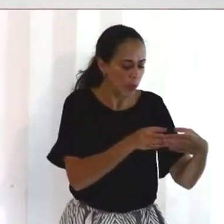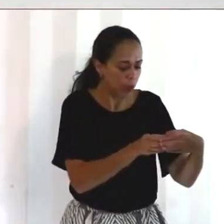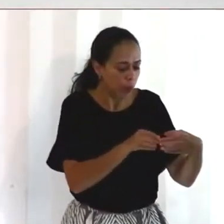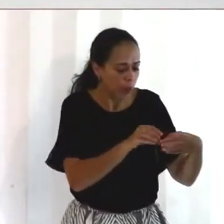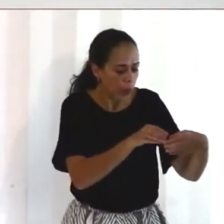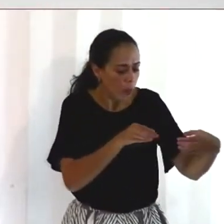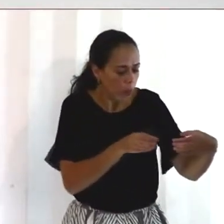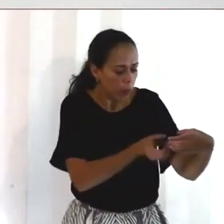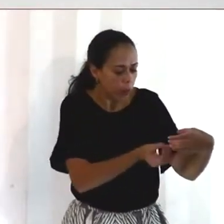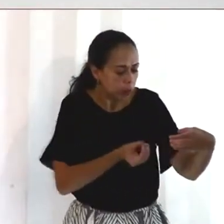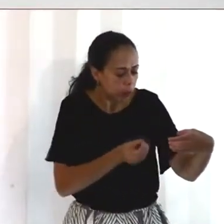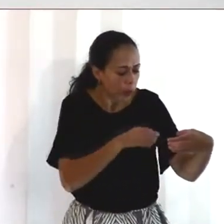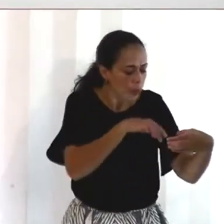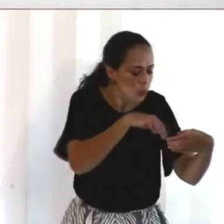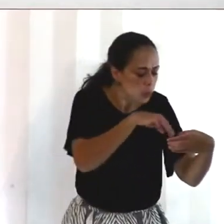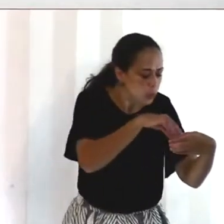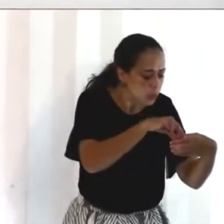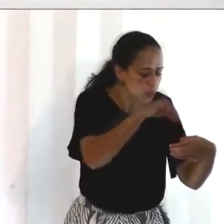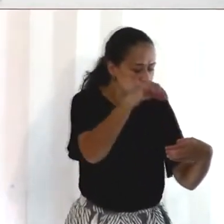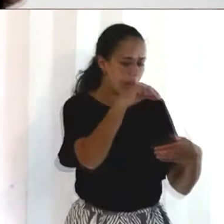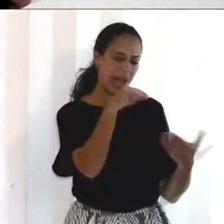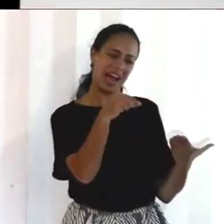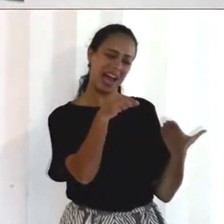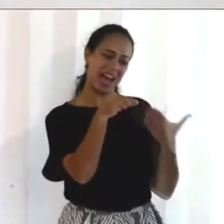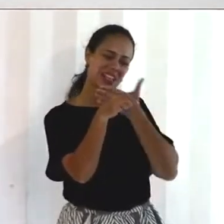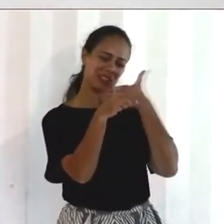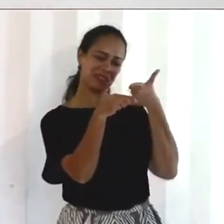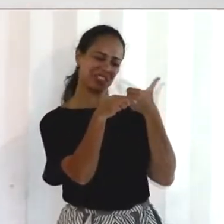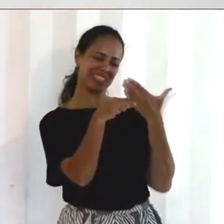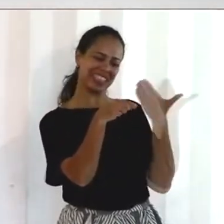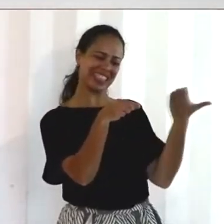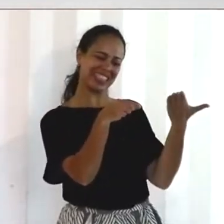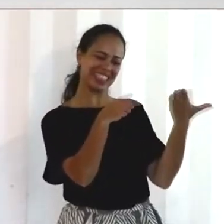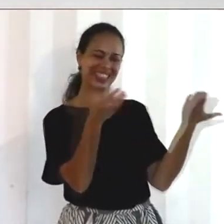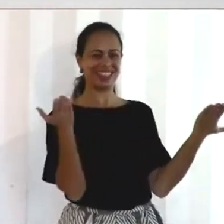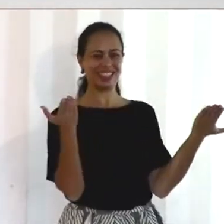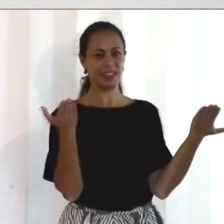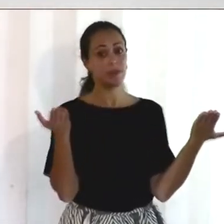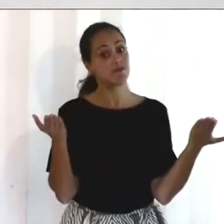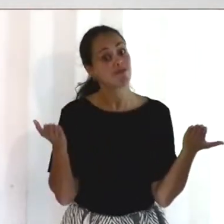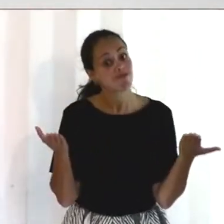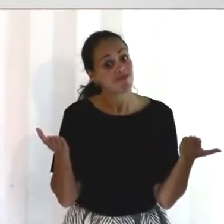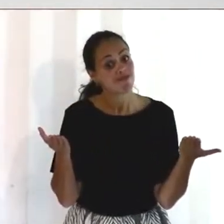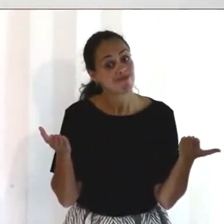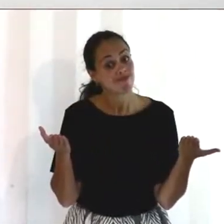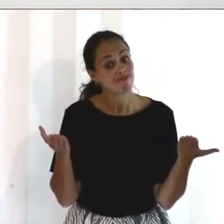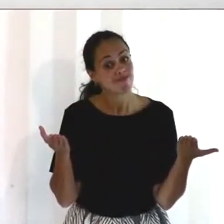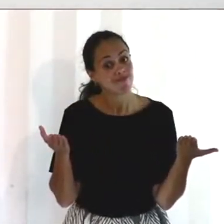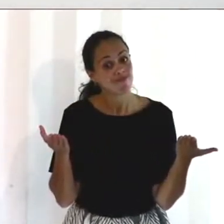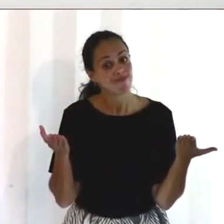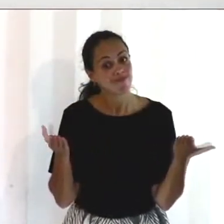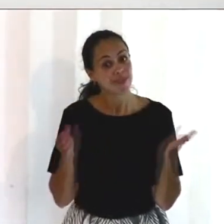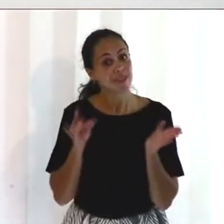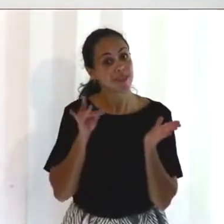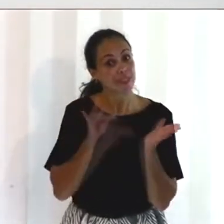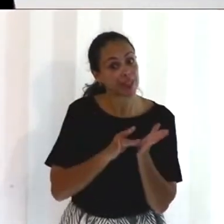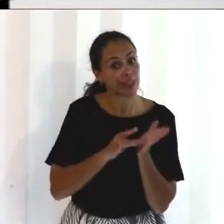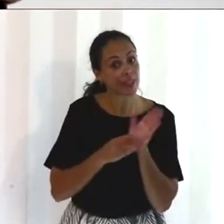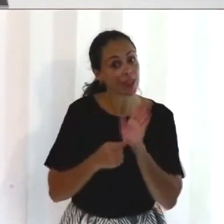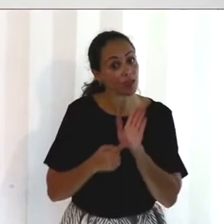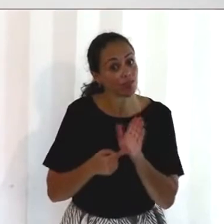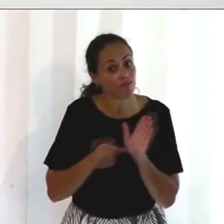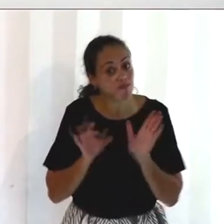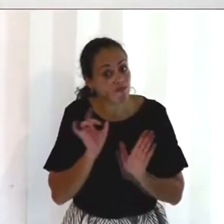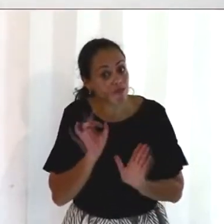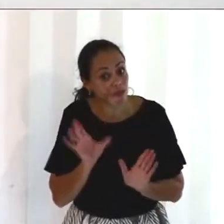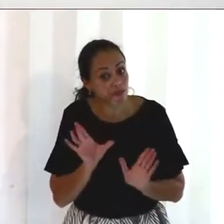miserável, você nega a sua profissão de fé, você disse que levaria os seus filhos à